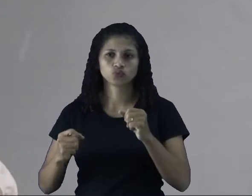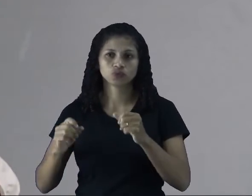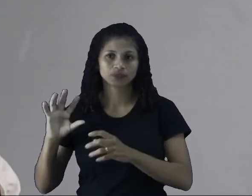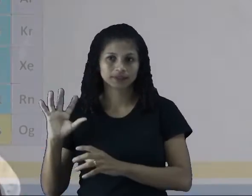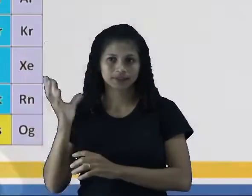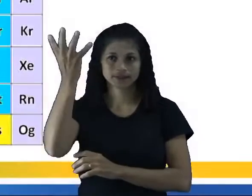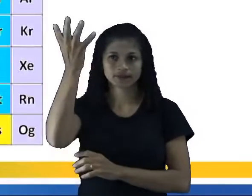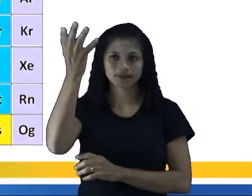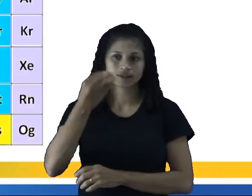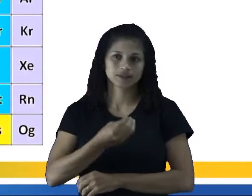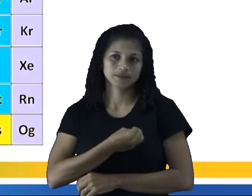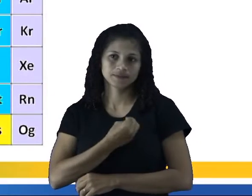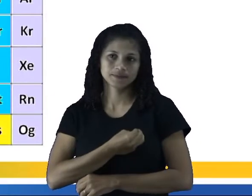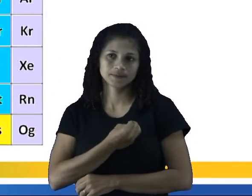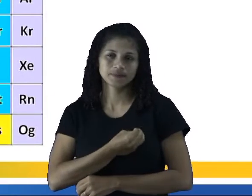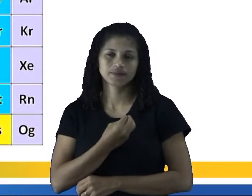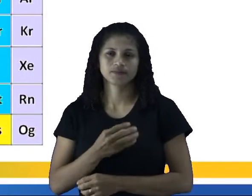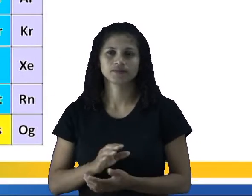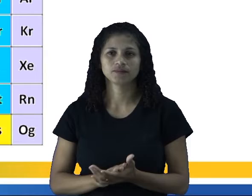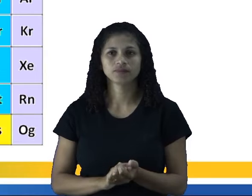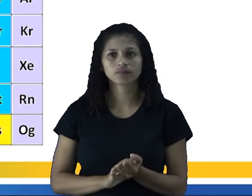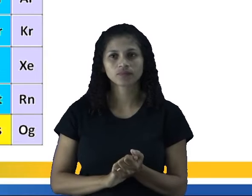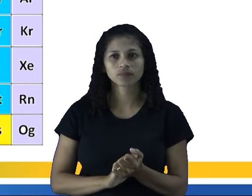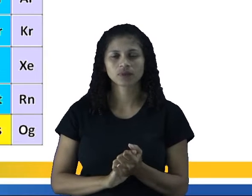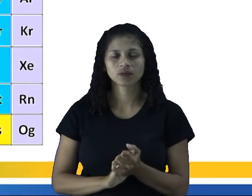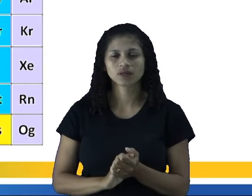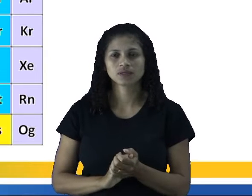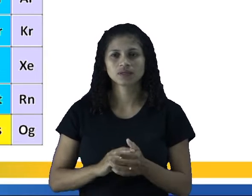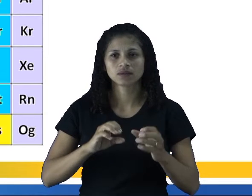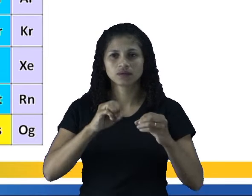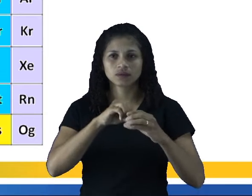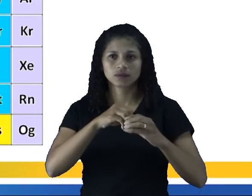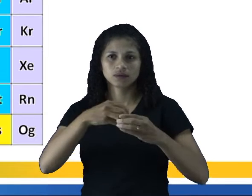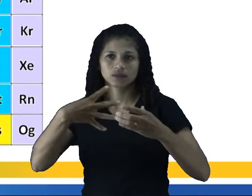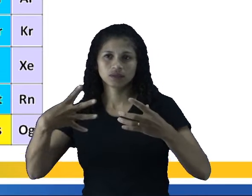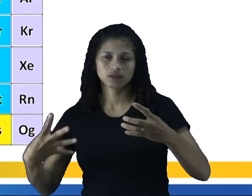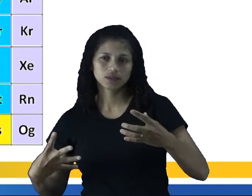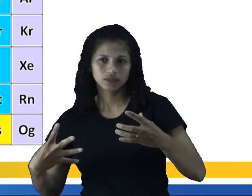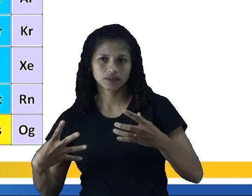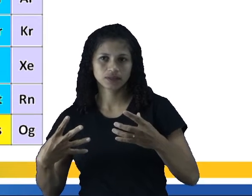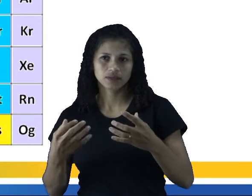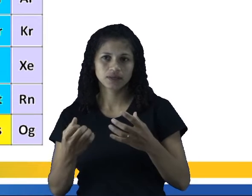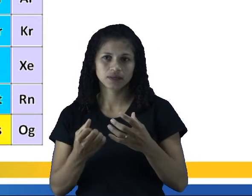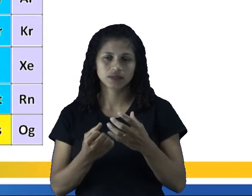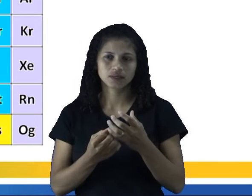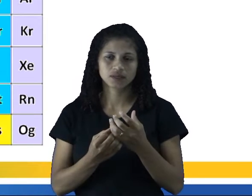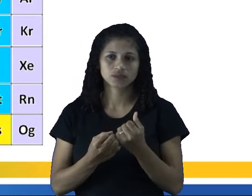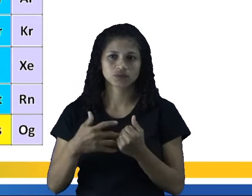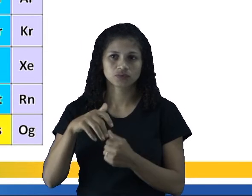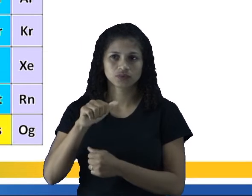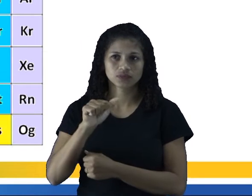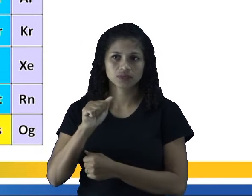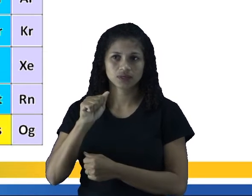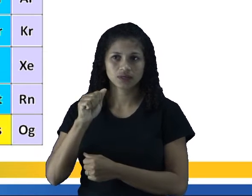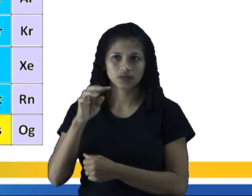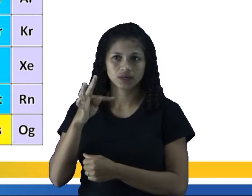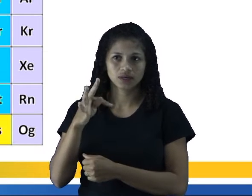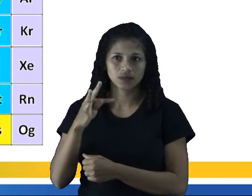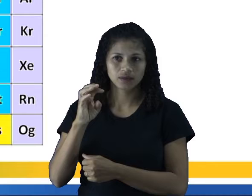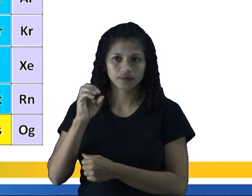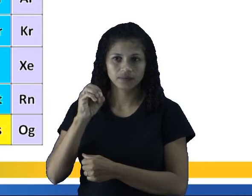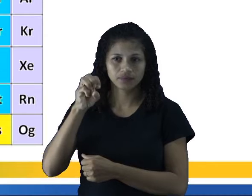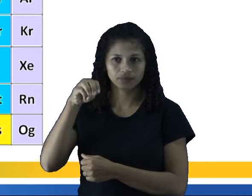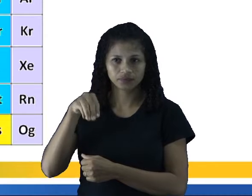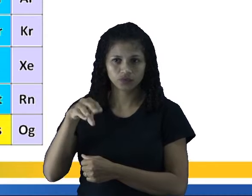Então, aqui, ó, vamos falar agora sobre as características físicas ali da dos átomos da tabela periódica. Então,